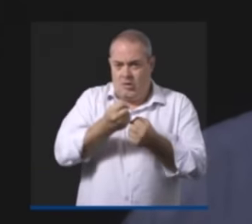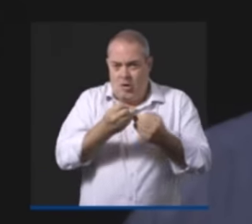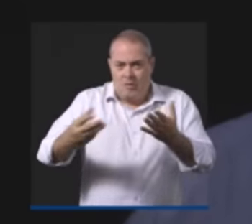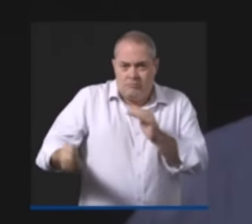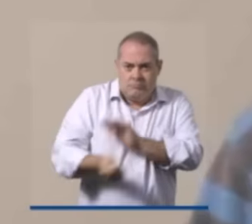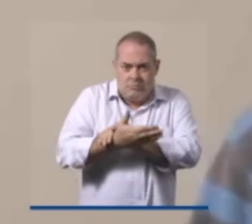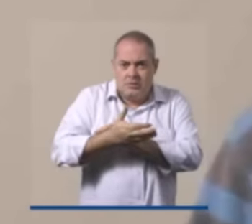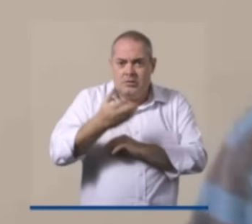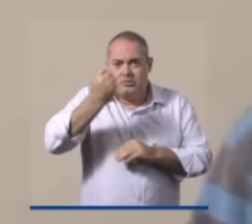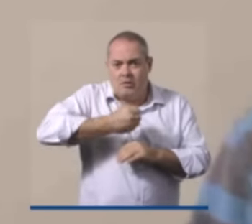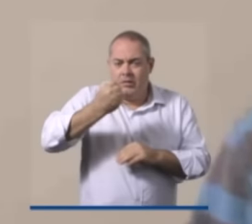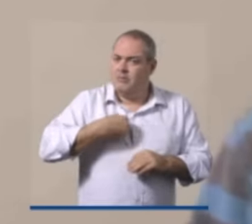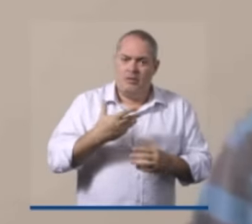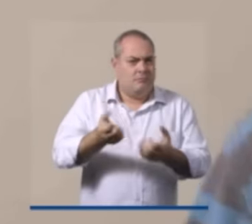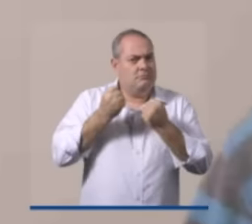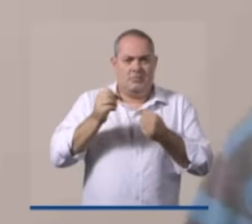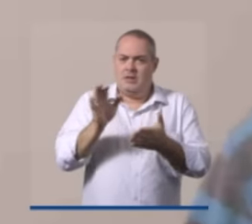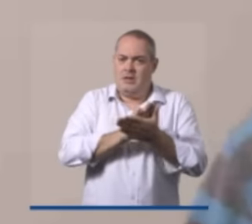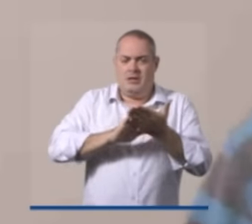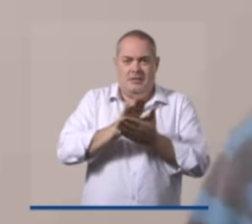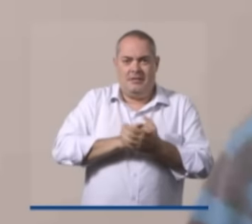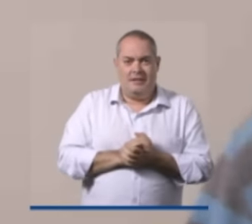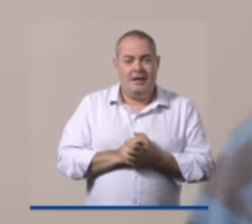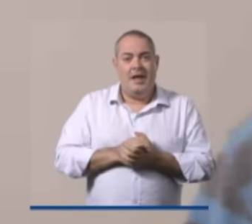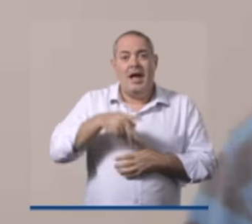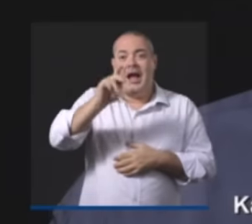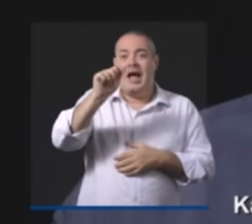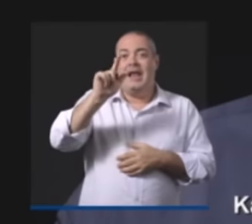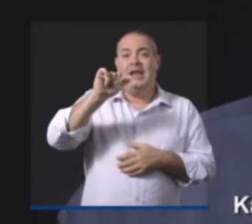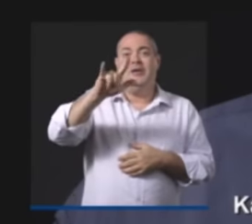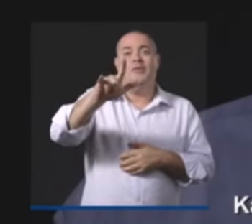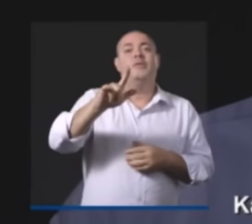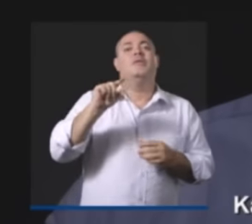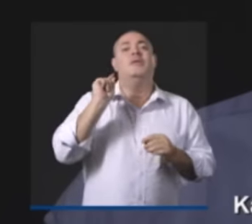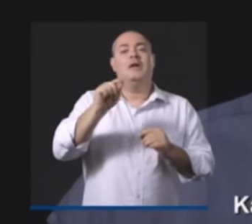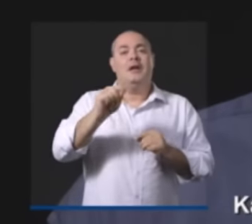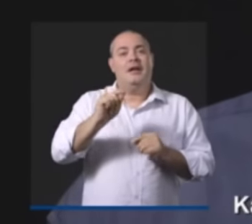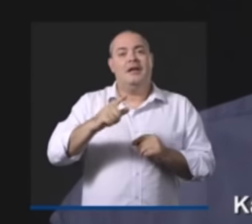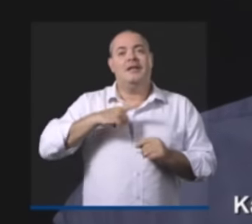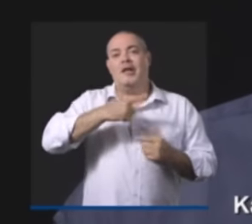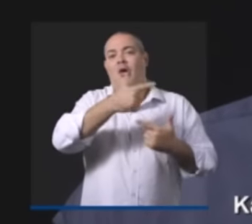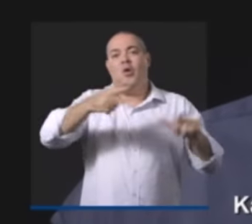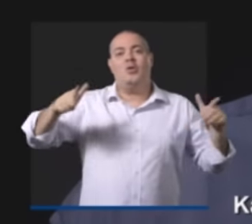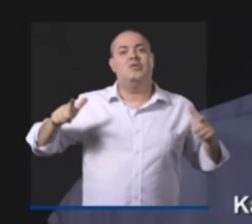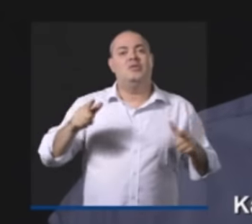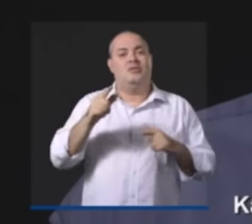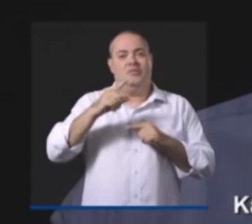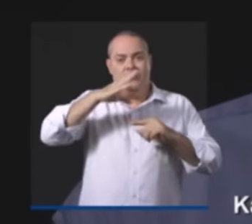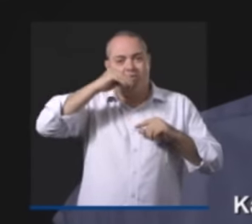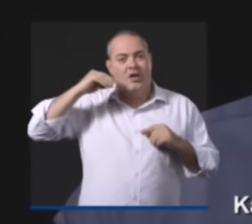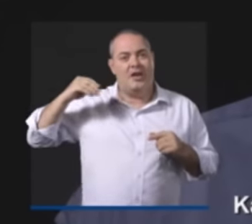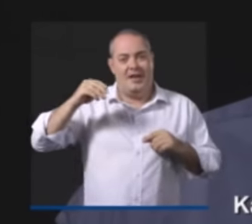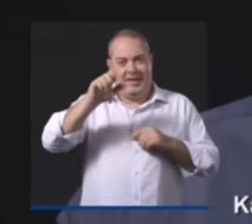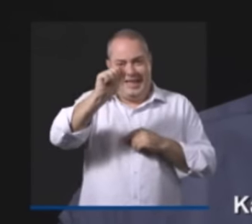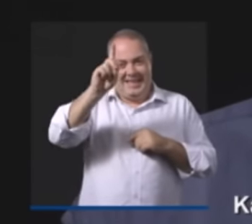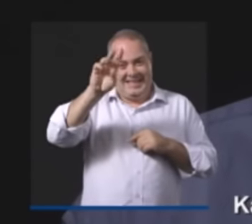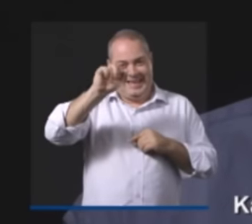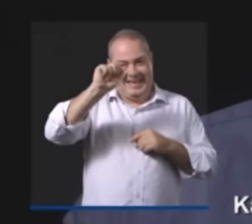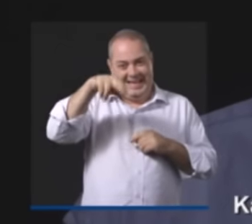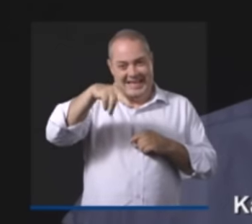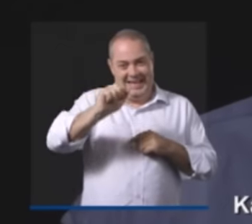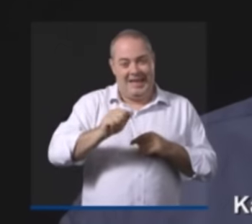por documentos. Não recebi não. Isso é uma covardia. Calil se voltou também contra sua